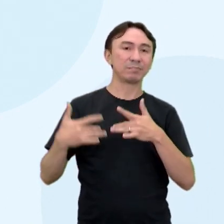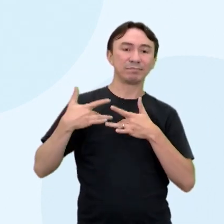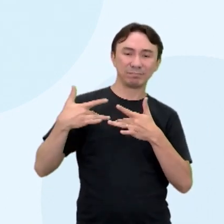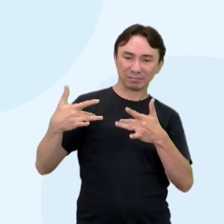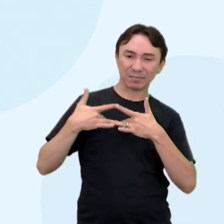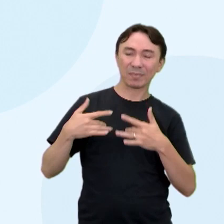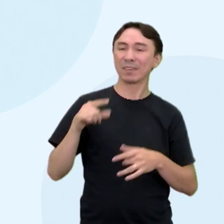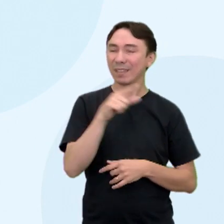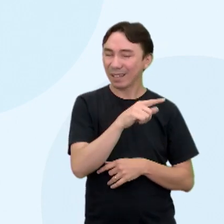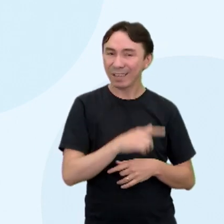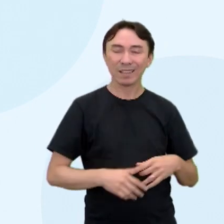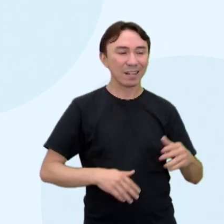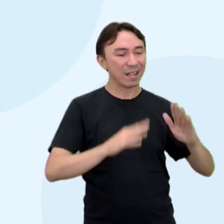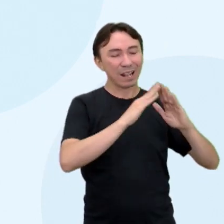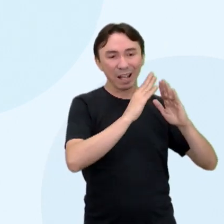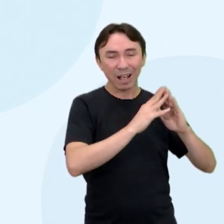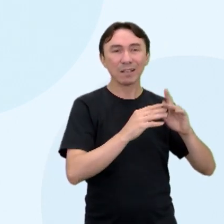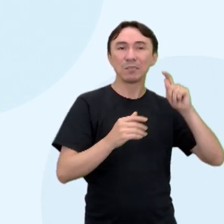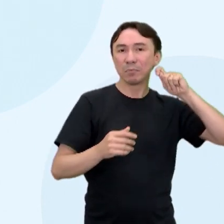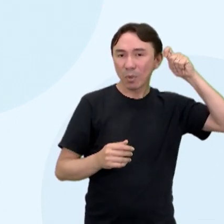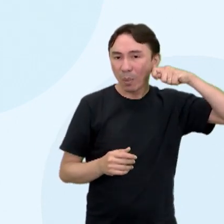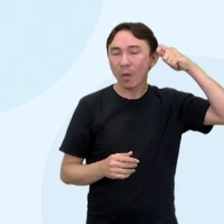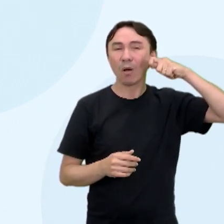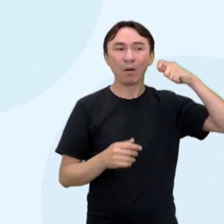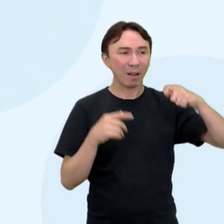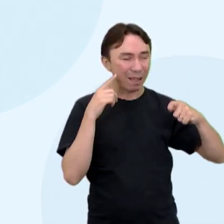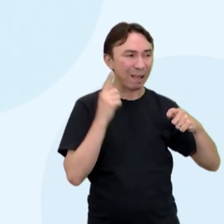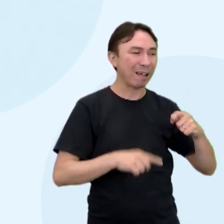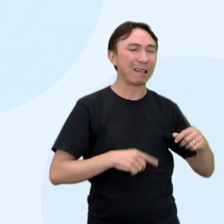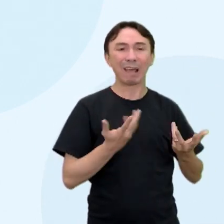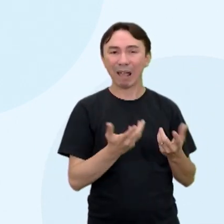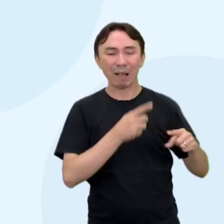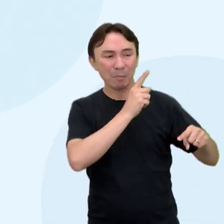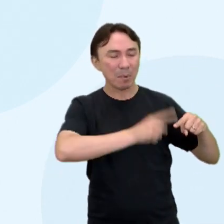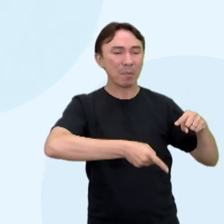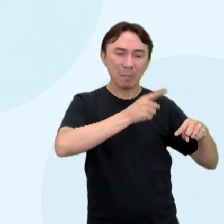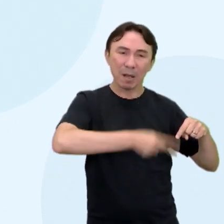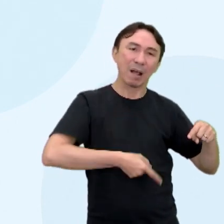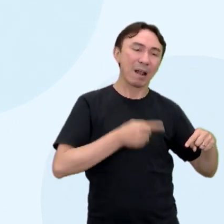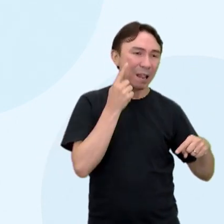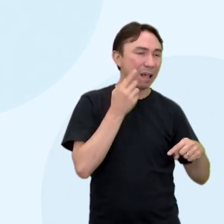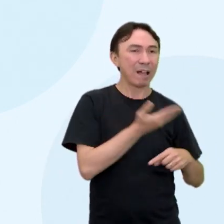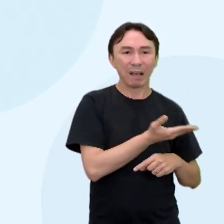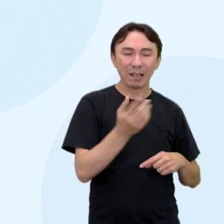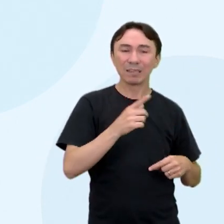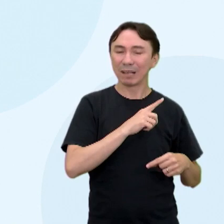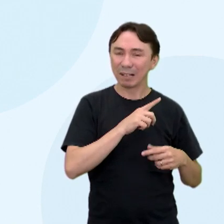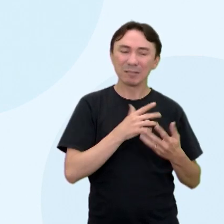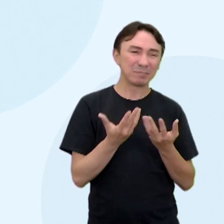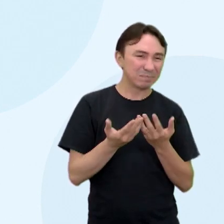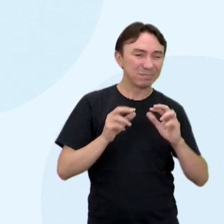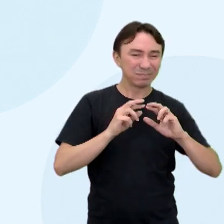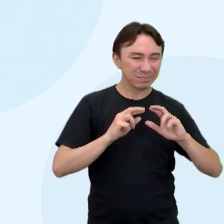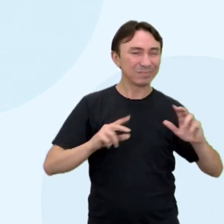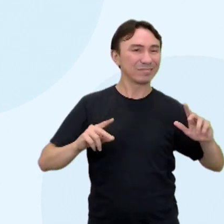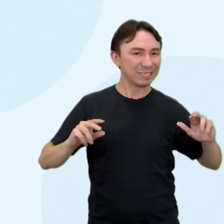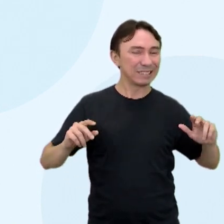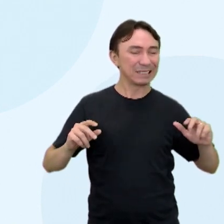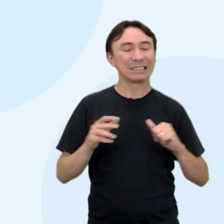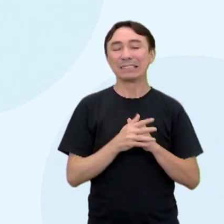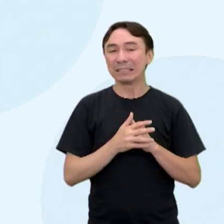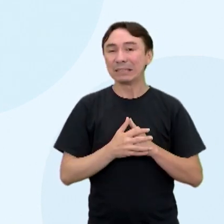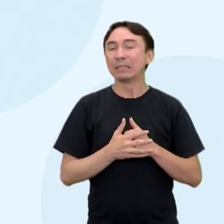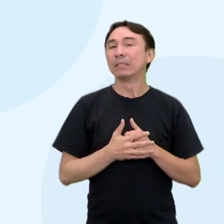Casa do Ator, que era um jogo que ia reverter a renda para a Casa dos Artistas, e tem toda uma questão, e